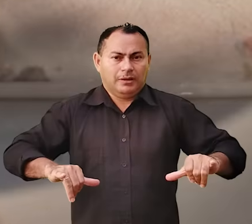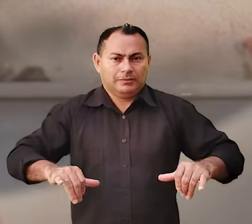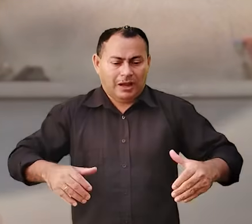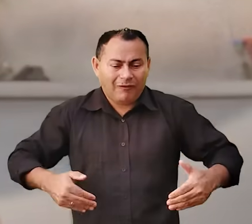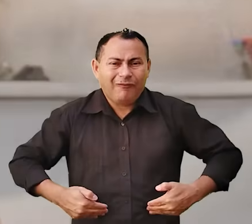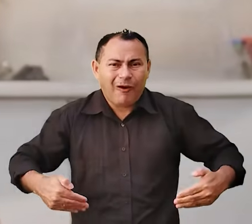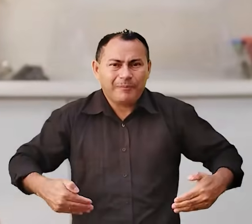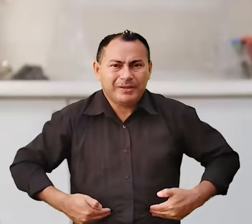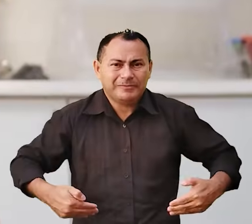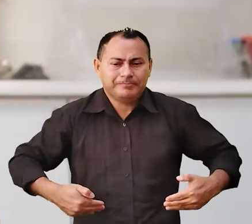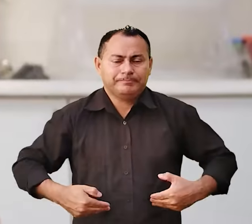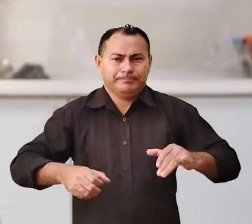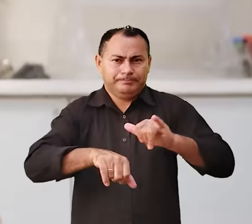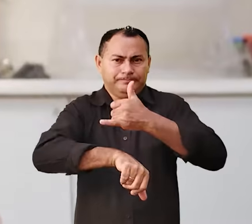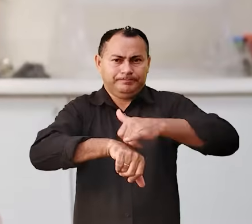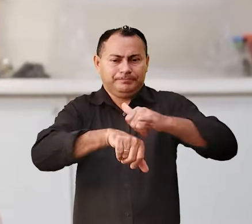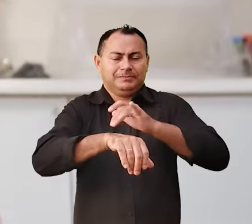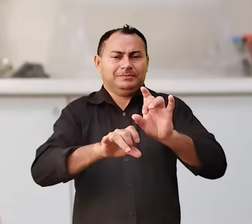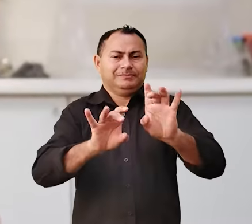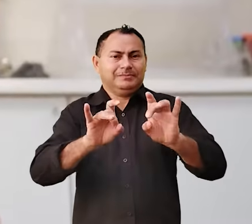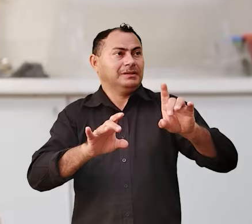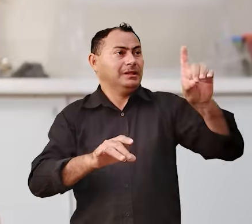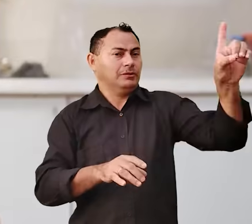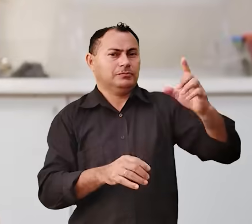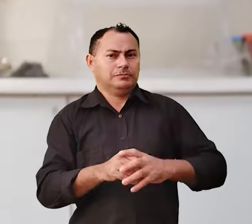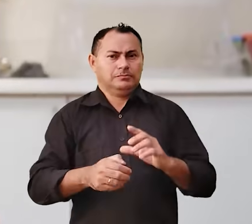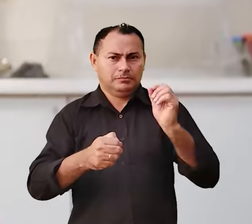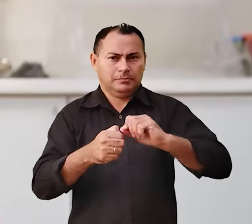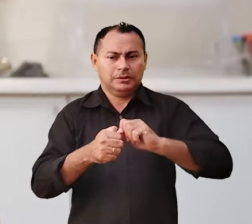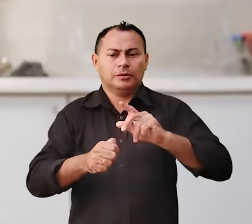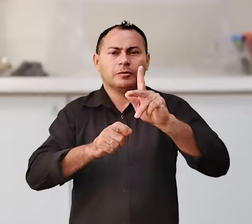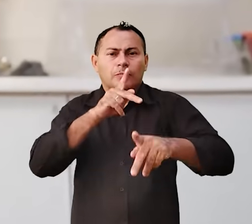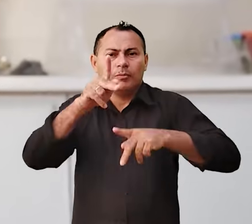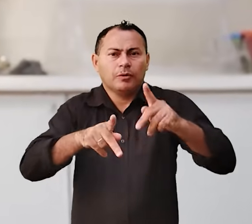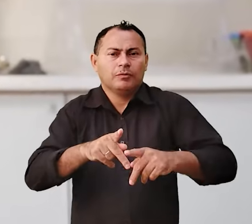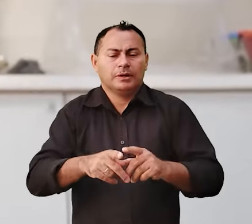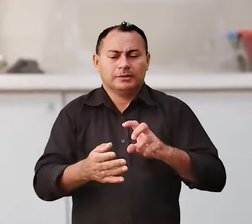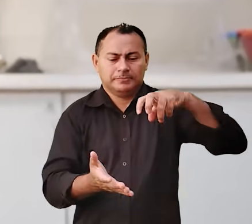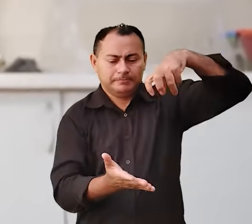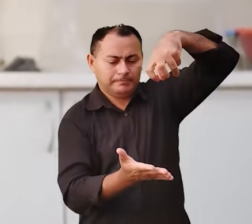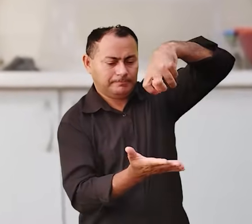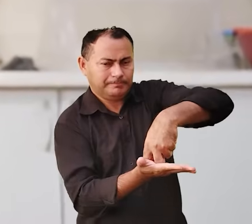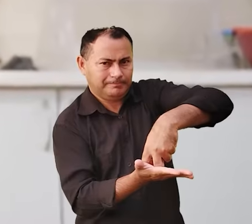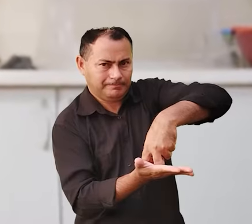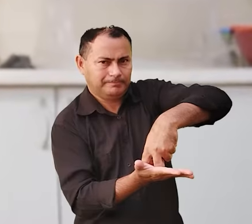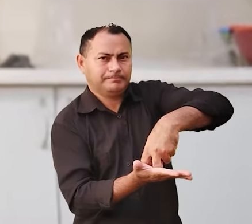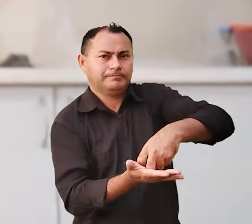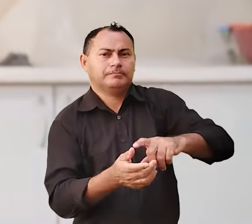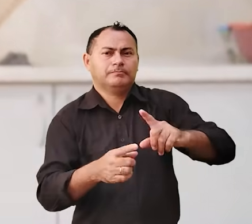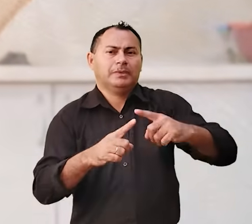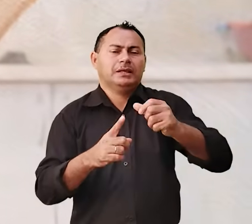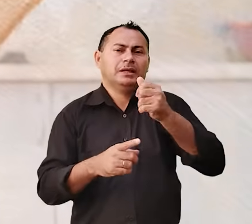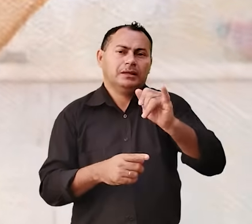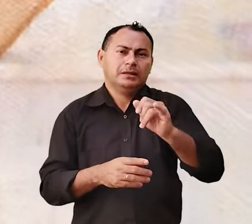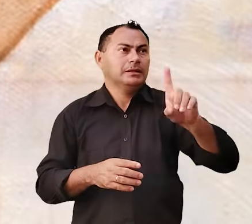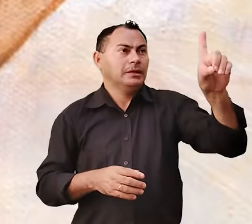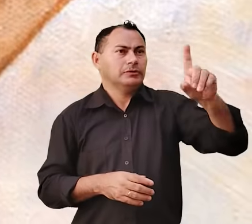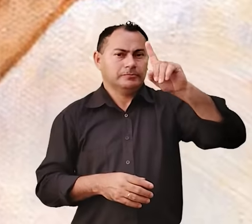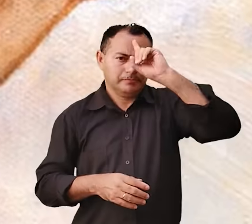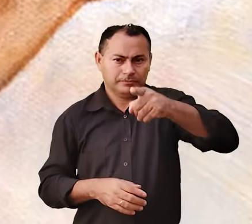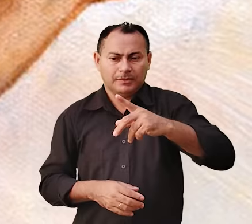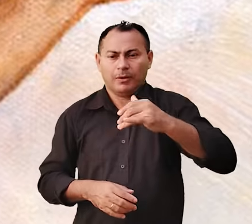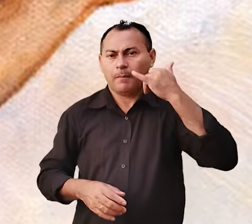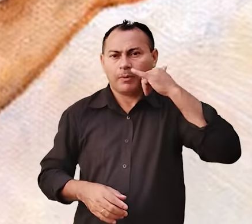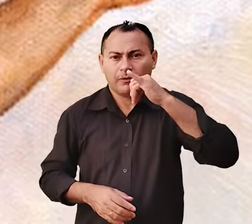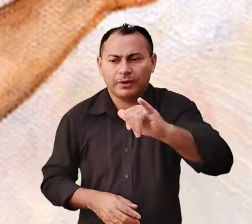A fome é uma das estratégias preferidas de Deus, para fazer com que o povo se ajoelhe. Mas aí